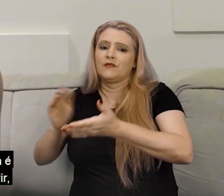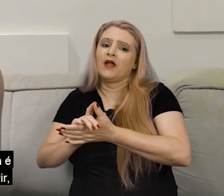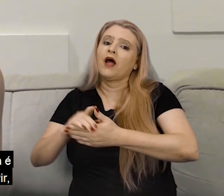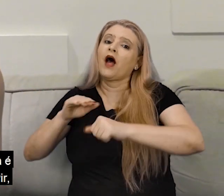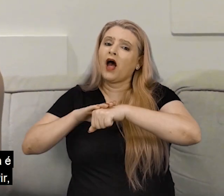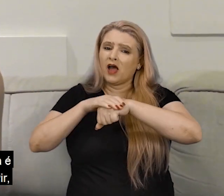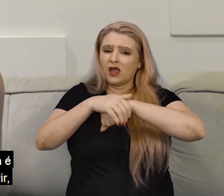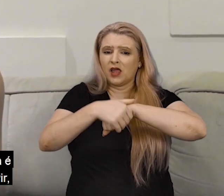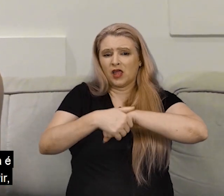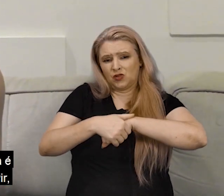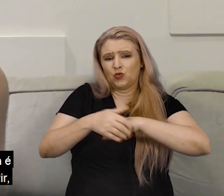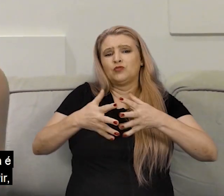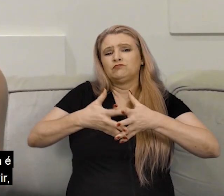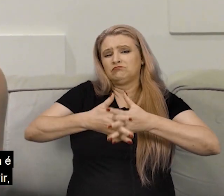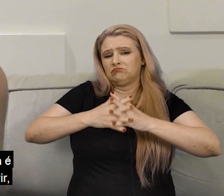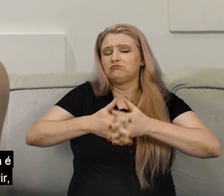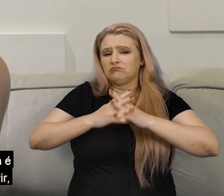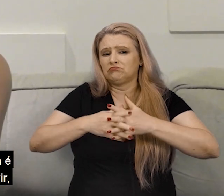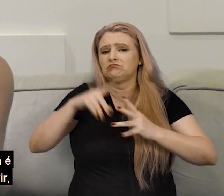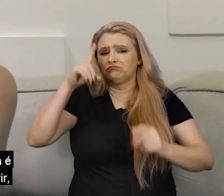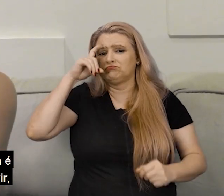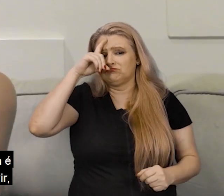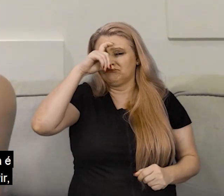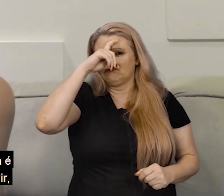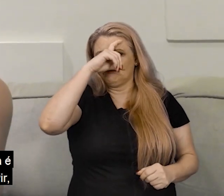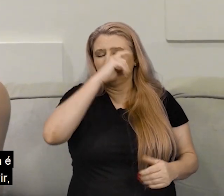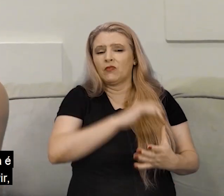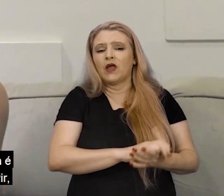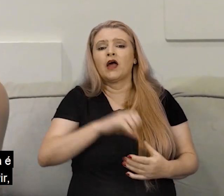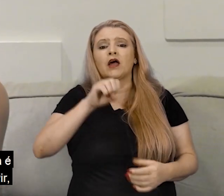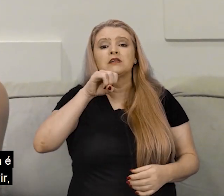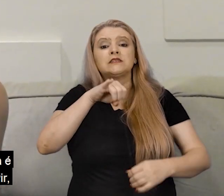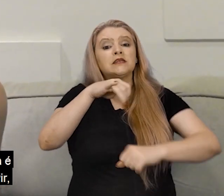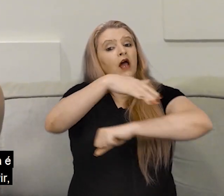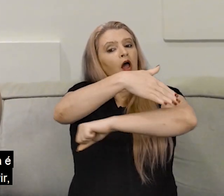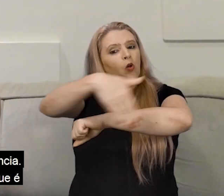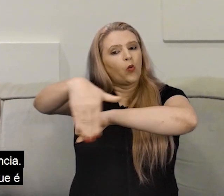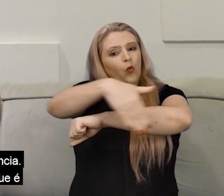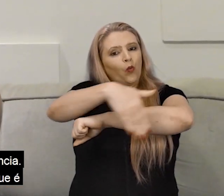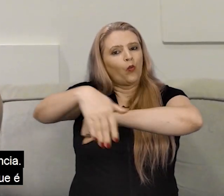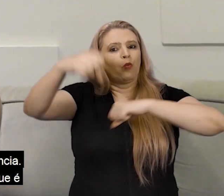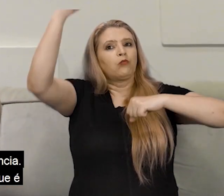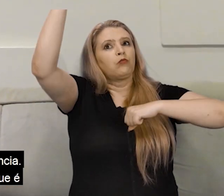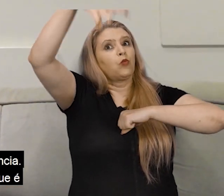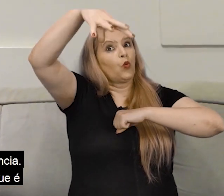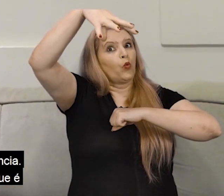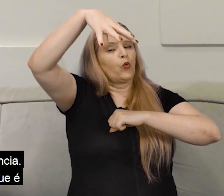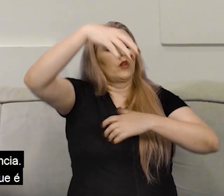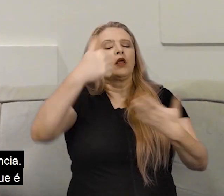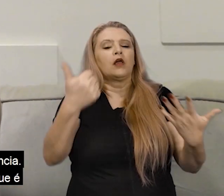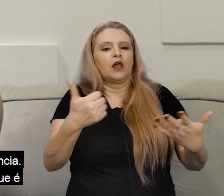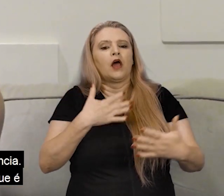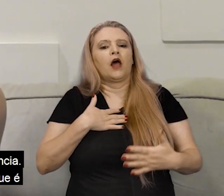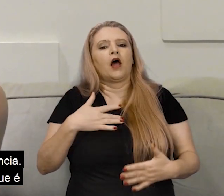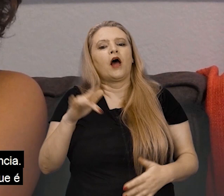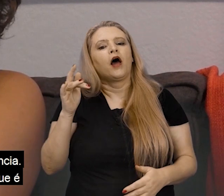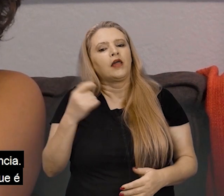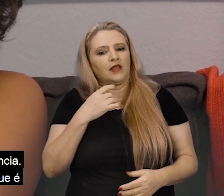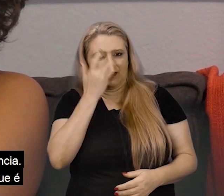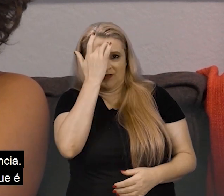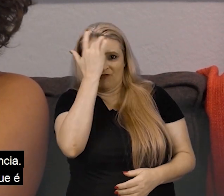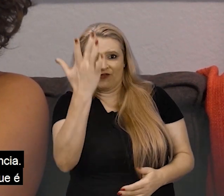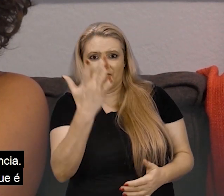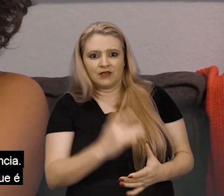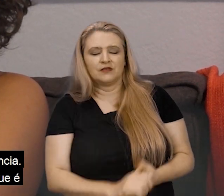é mais complicado. E quando a rua é mais iluminada, facilita muito pro meu ir e vir, pra minha segurança e pra minha independência, né?